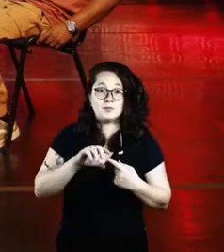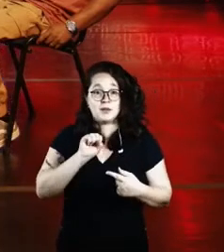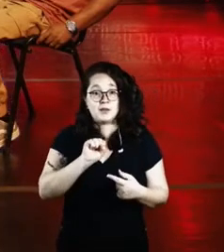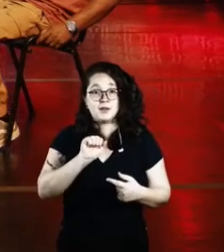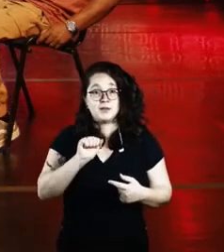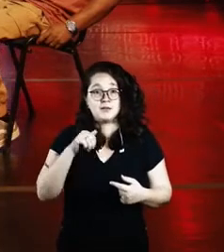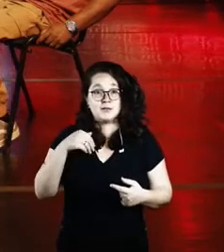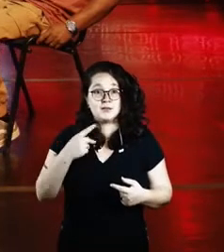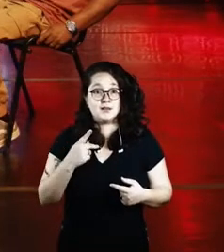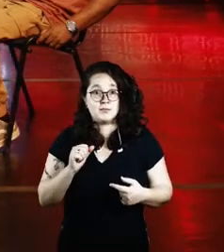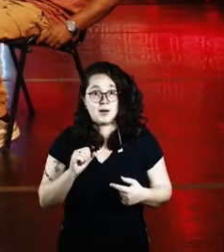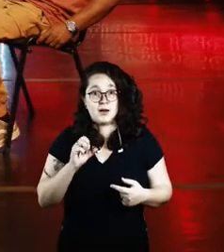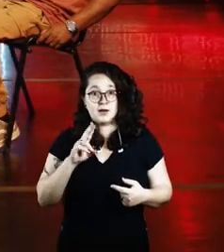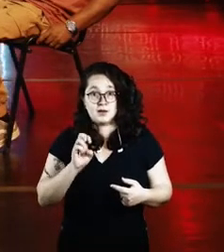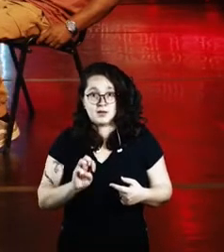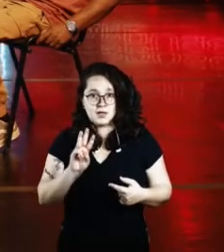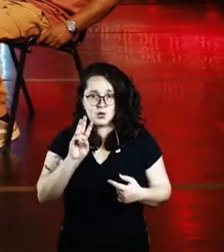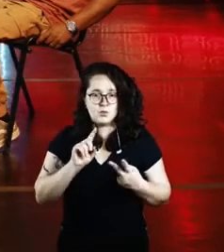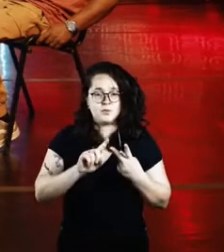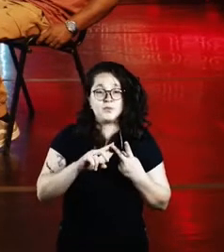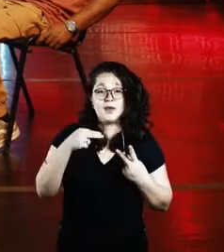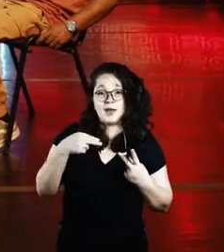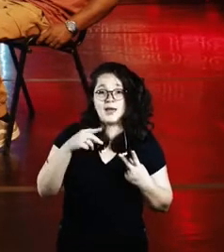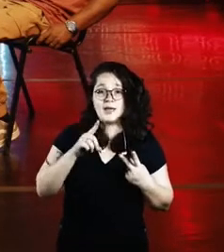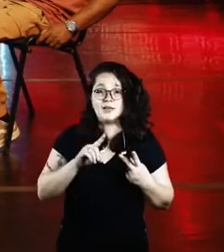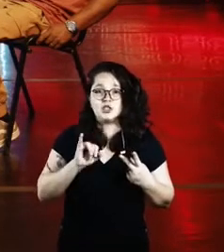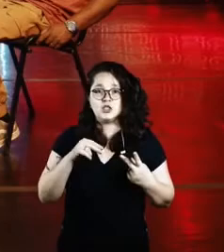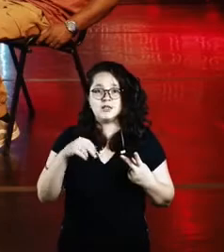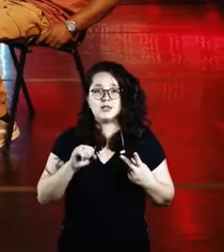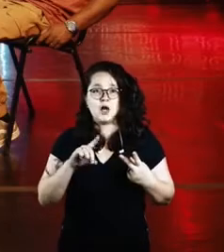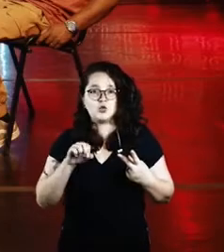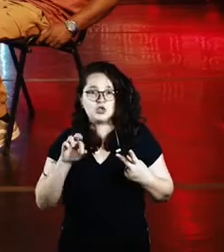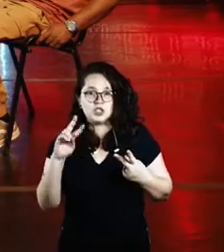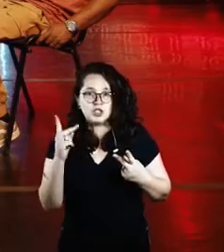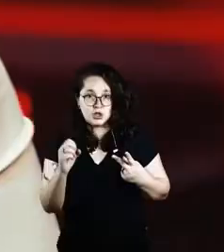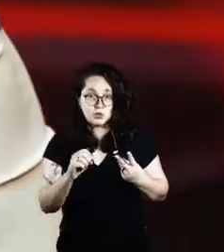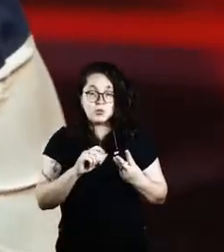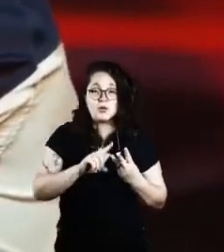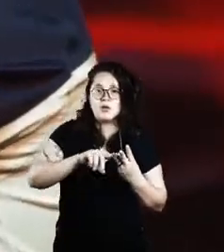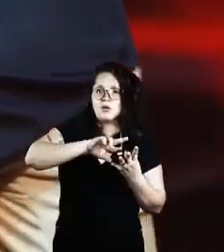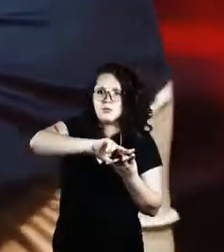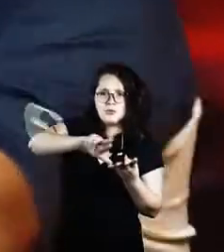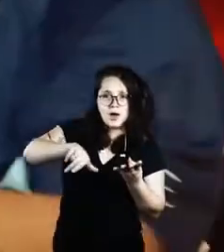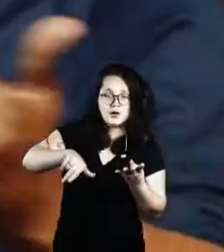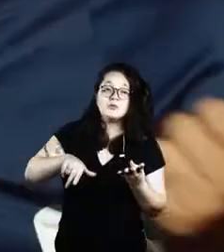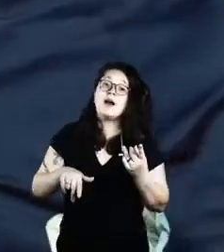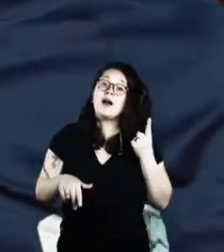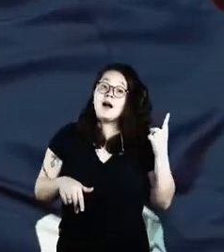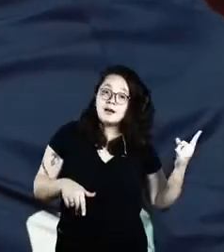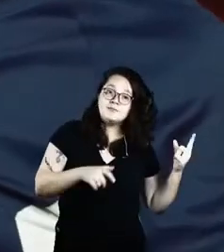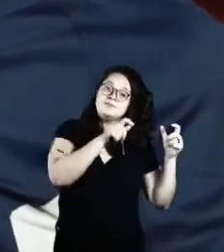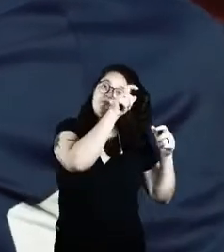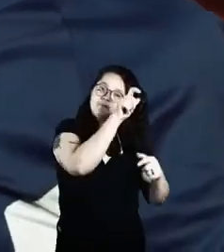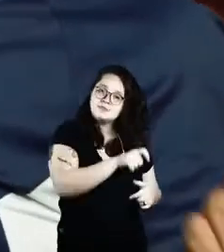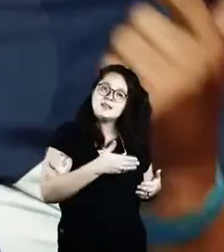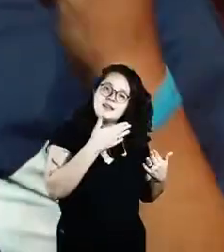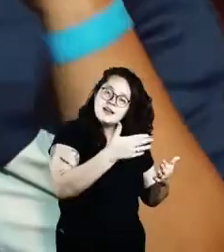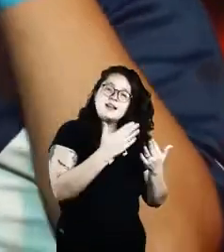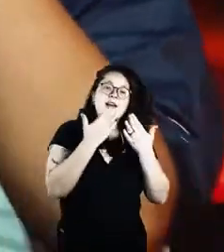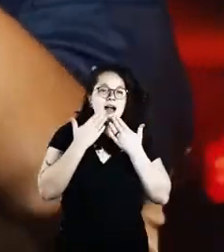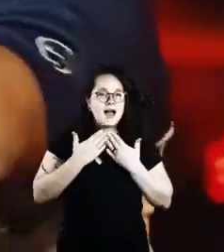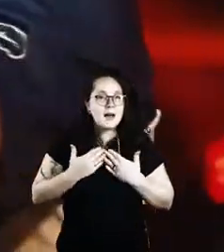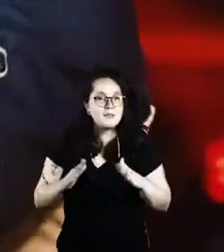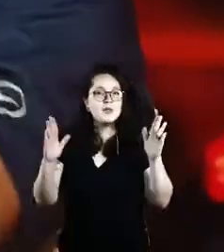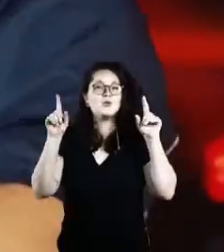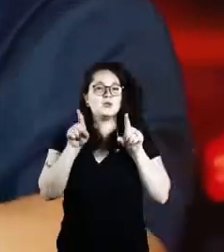Ruas. Esse foi o segundo o Clube do Rap. E aí o Família abriu o Clube do Rap para nós aqui no Somebody Love, que